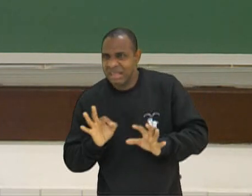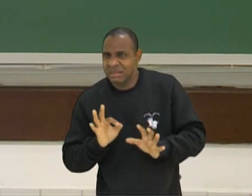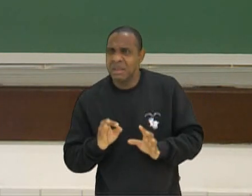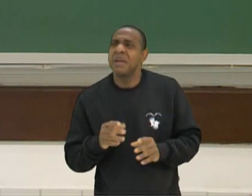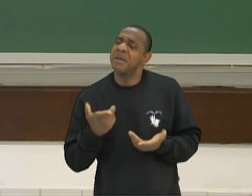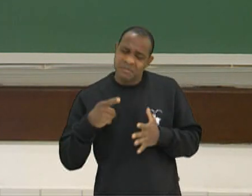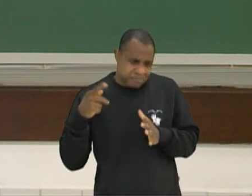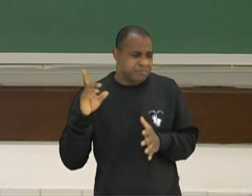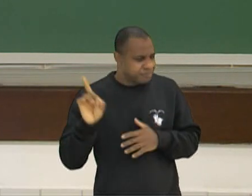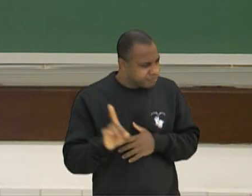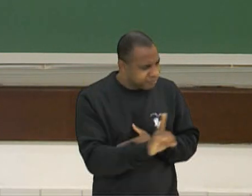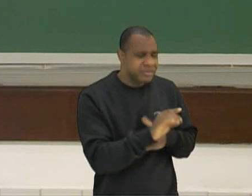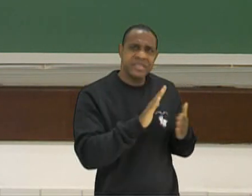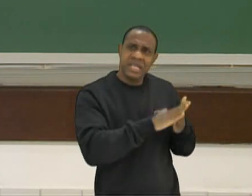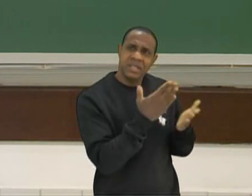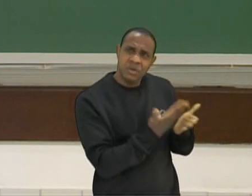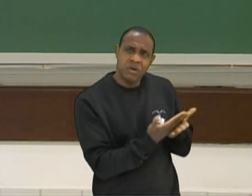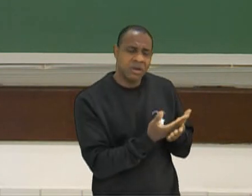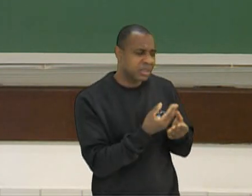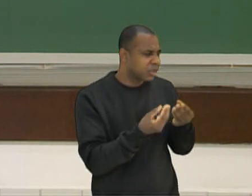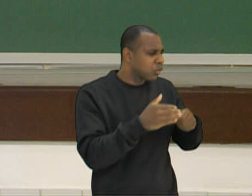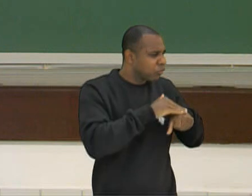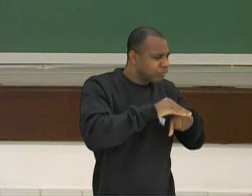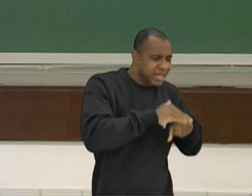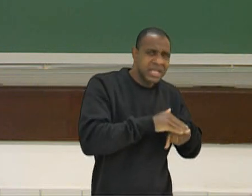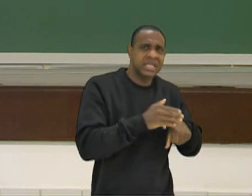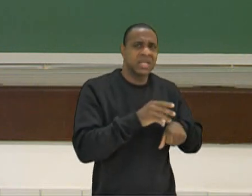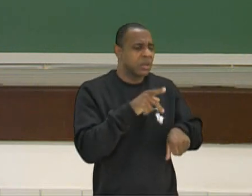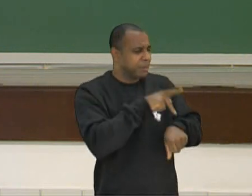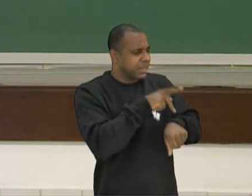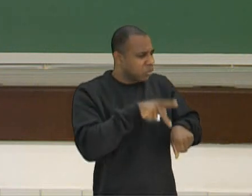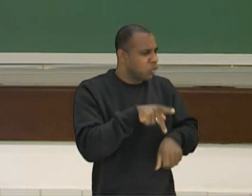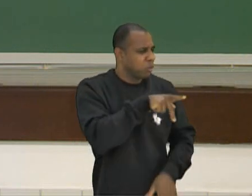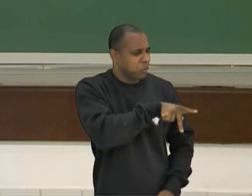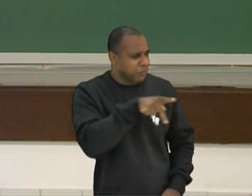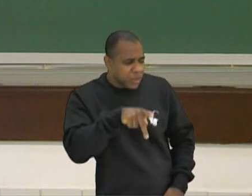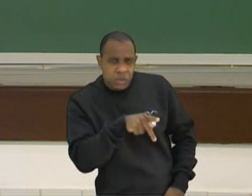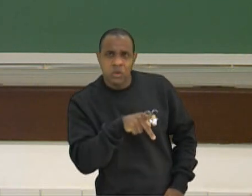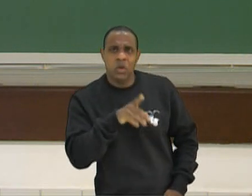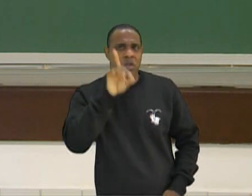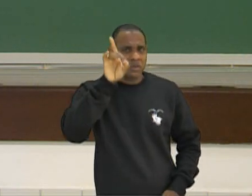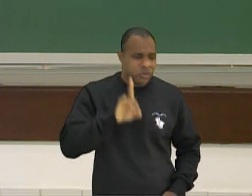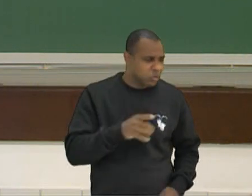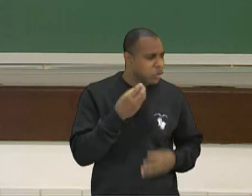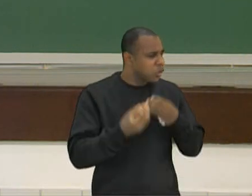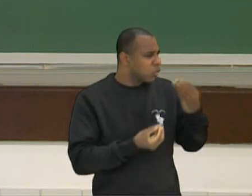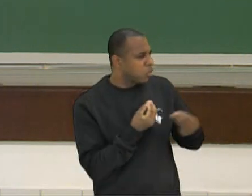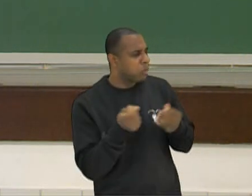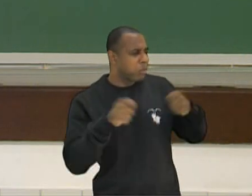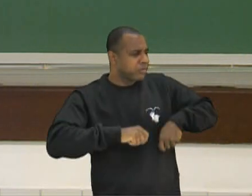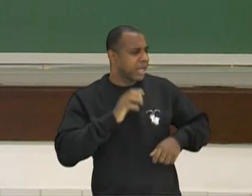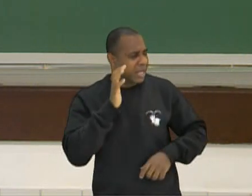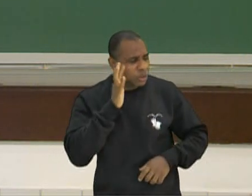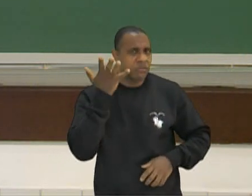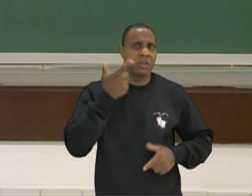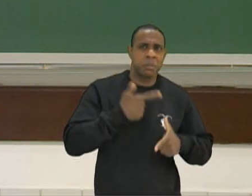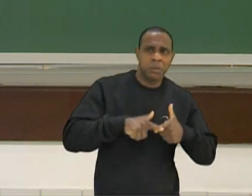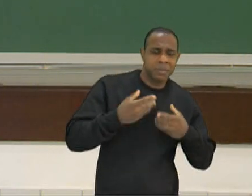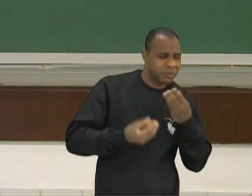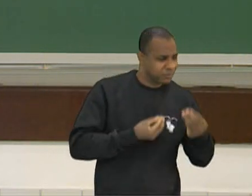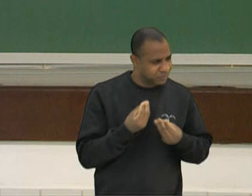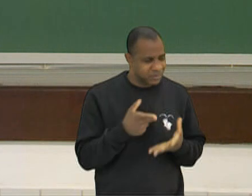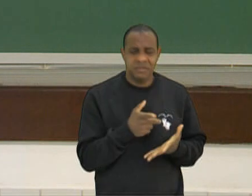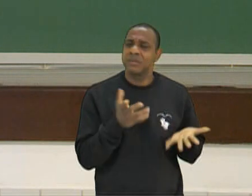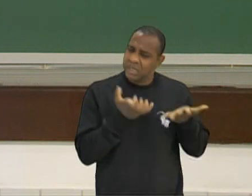sua escola, converse com seus pedagogos, seus professores, com a equipe diretiva. Eles estão abertos para